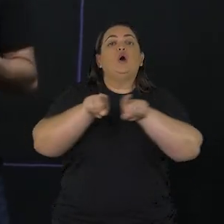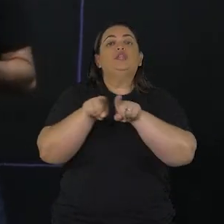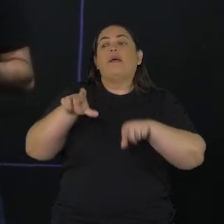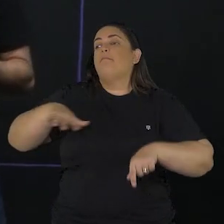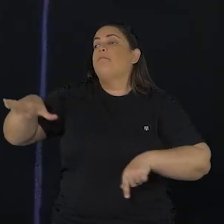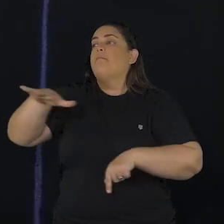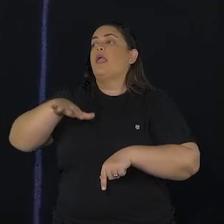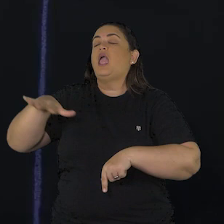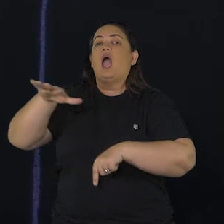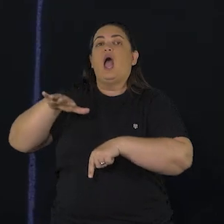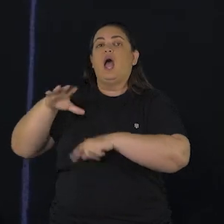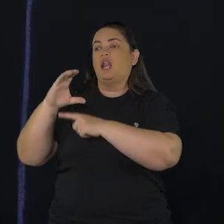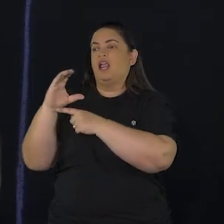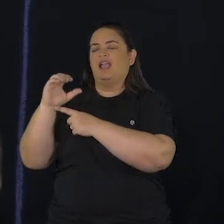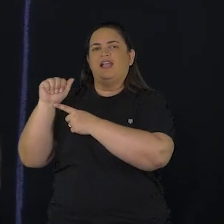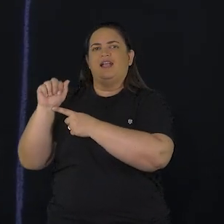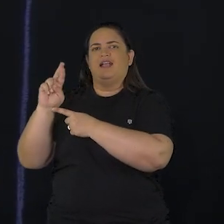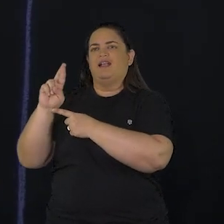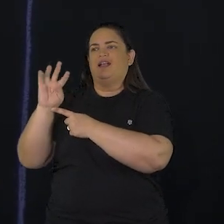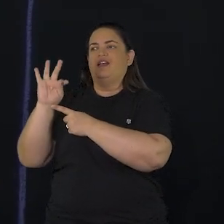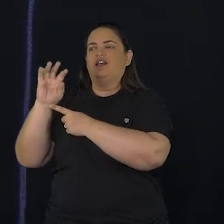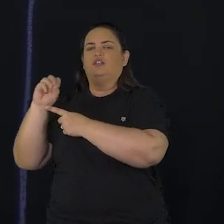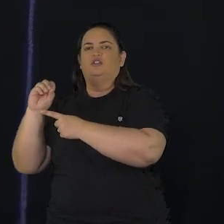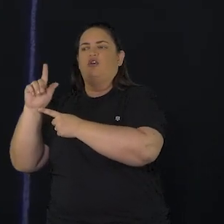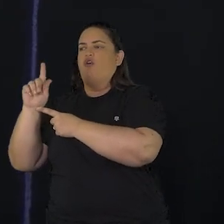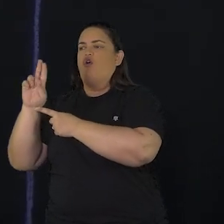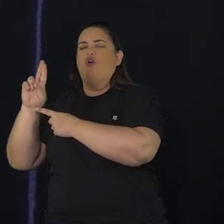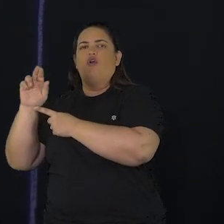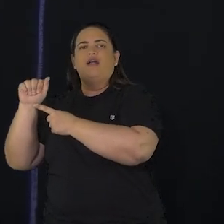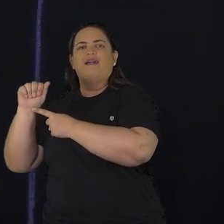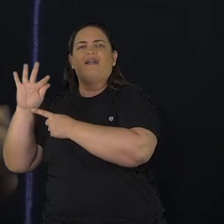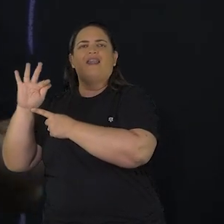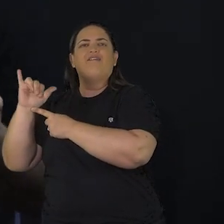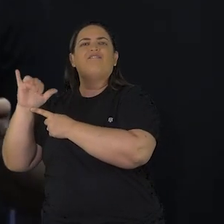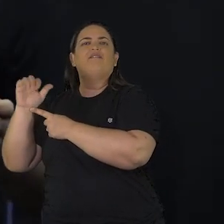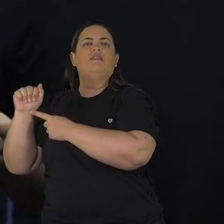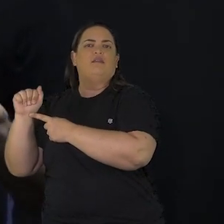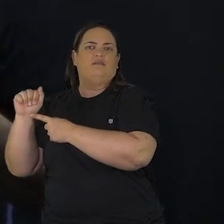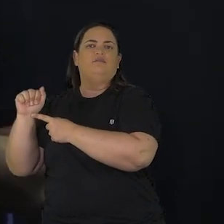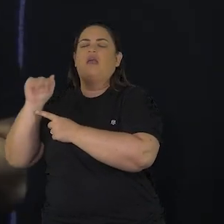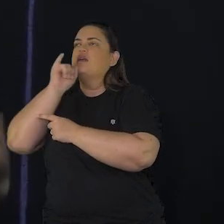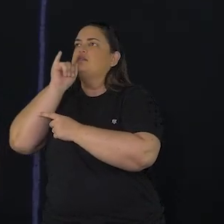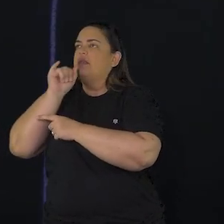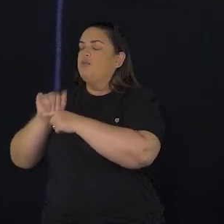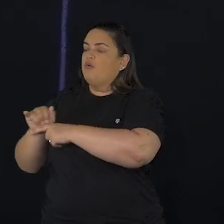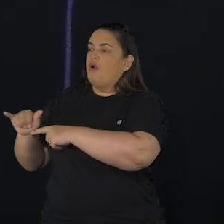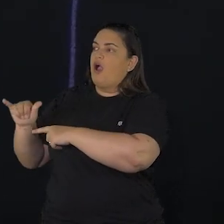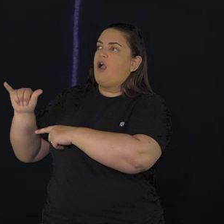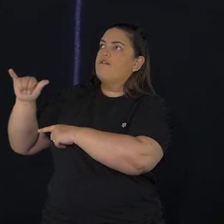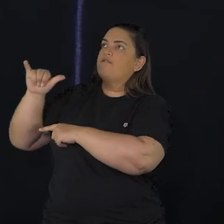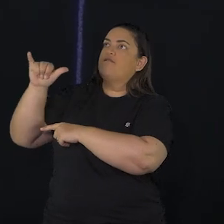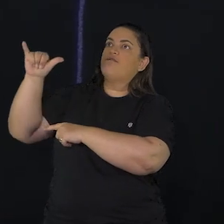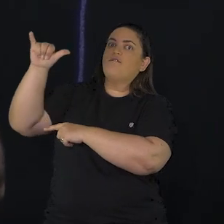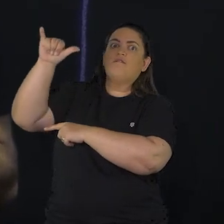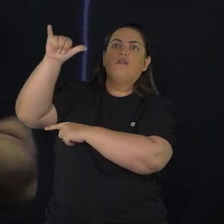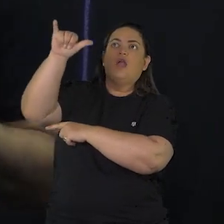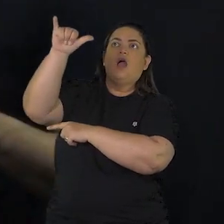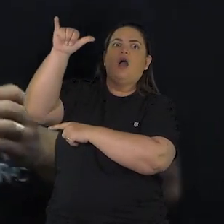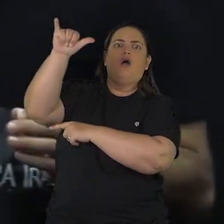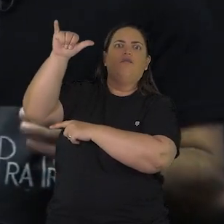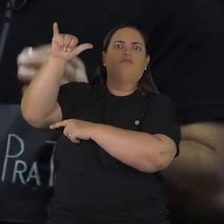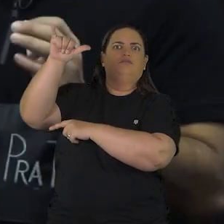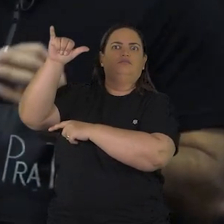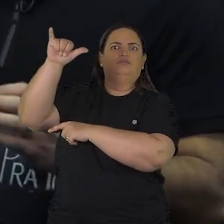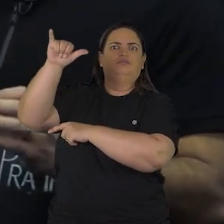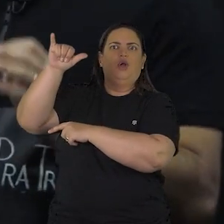bastante utilizada para localizar, de repente, aviões ou quaisquer outros objetos que estejam no céu, tá bom?